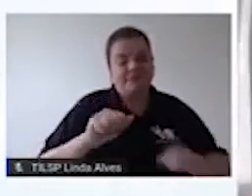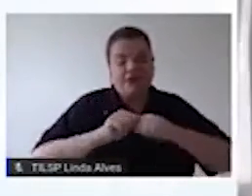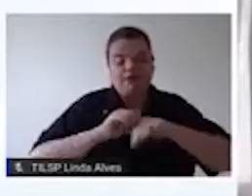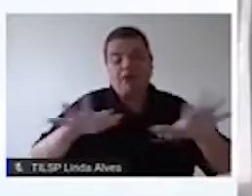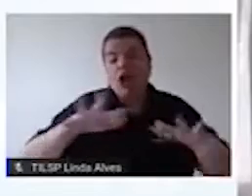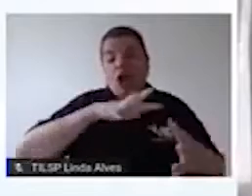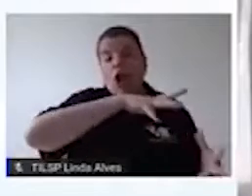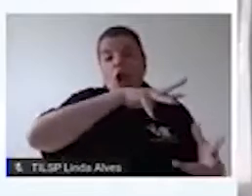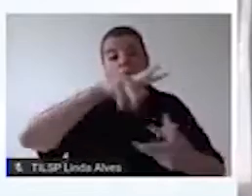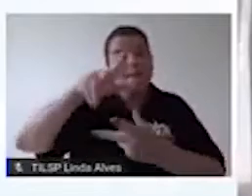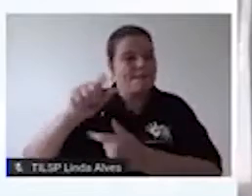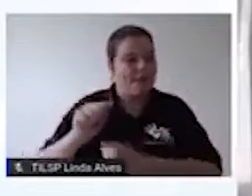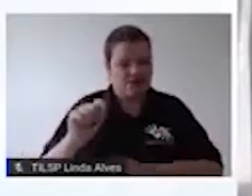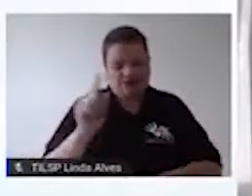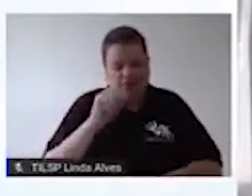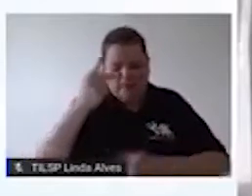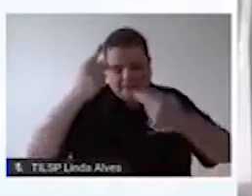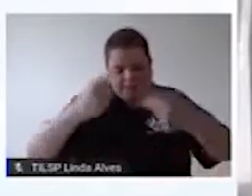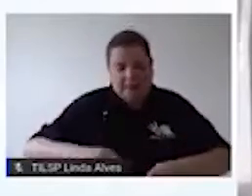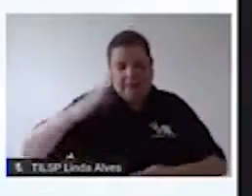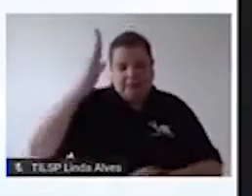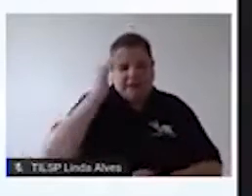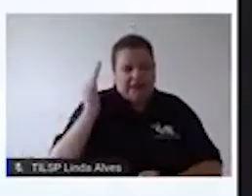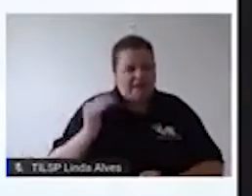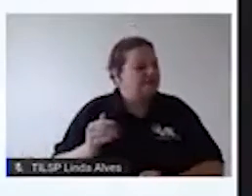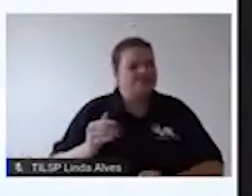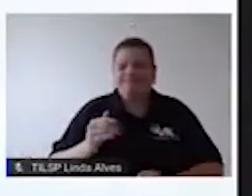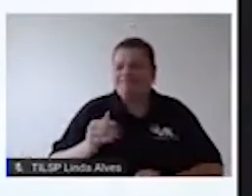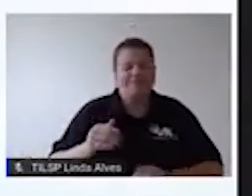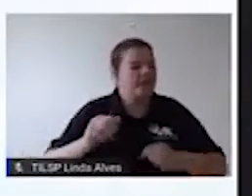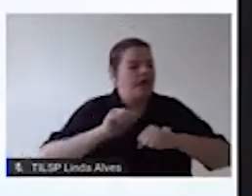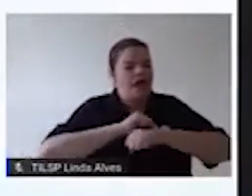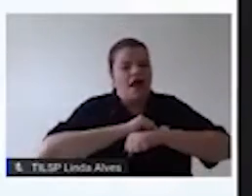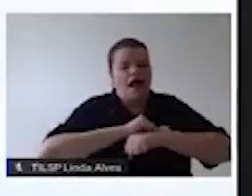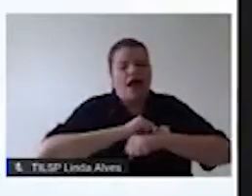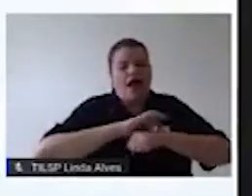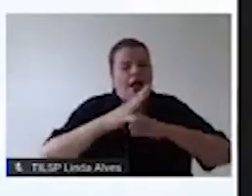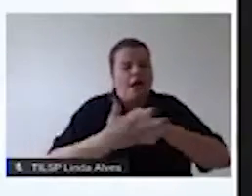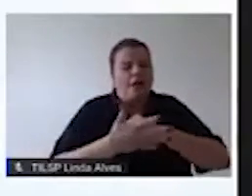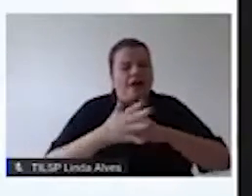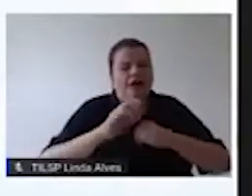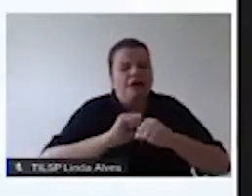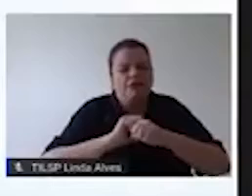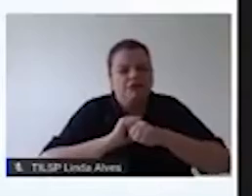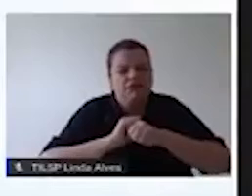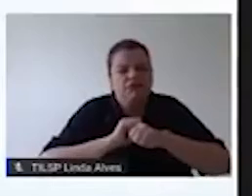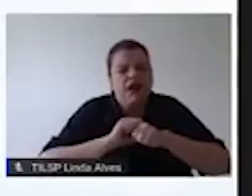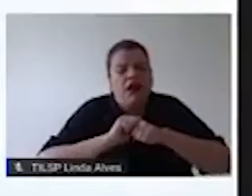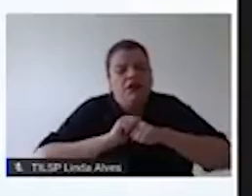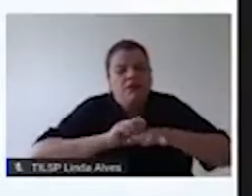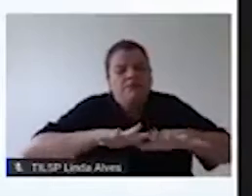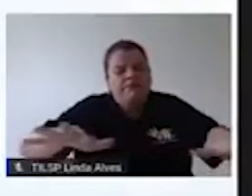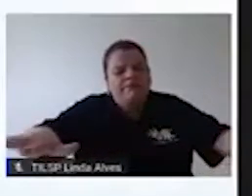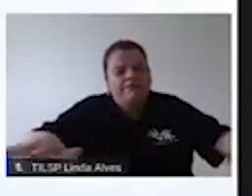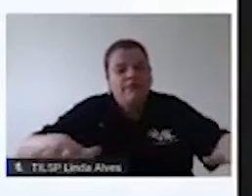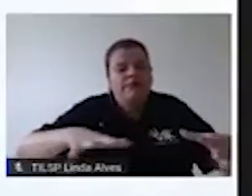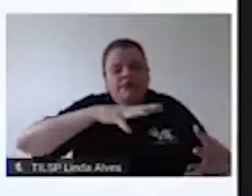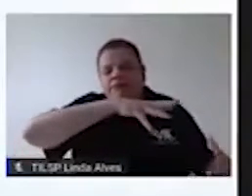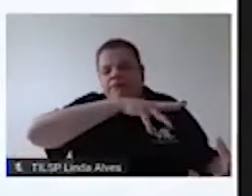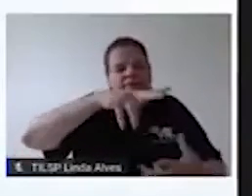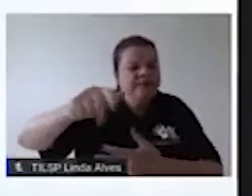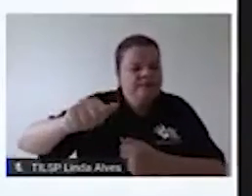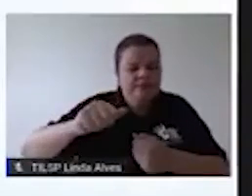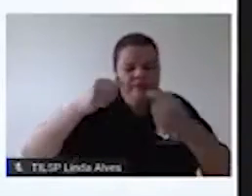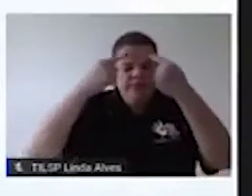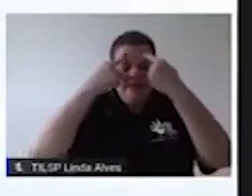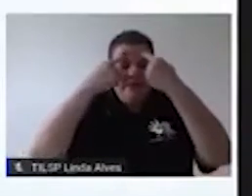Global, vivendo, global. tá? É uma pandemia global de violência, muitas vezes